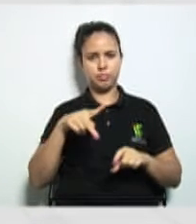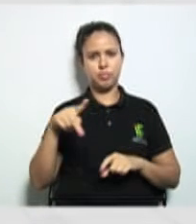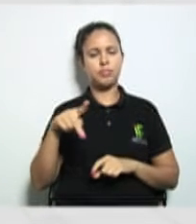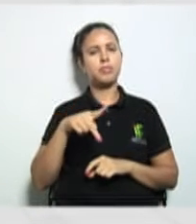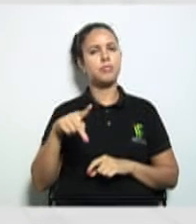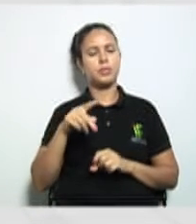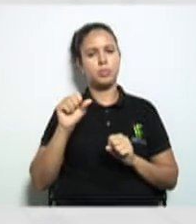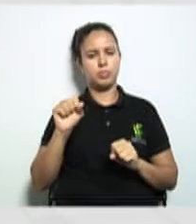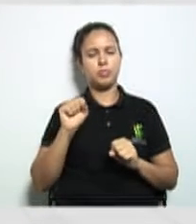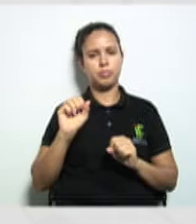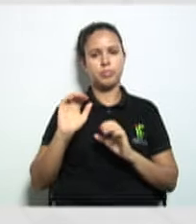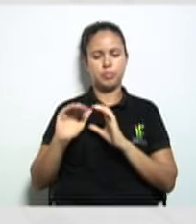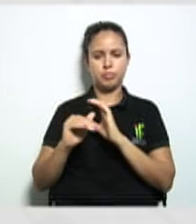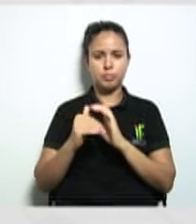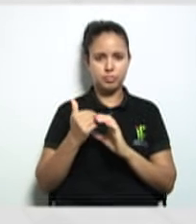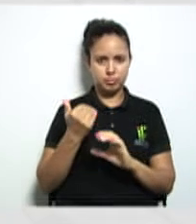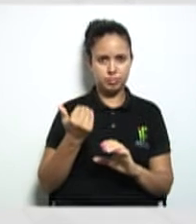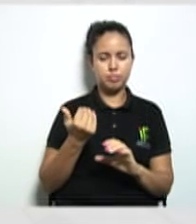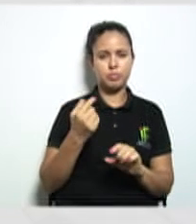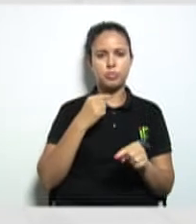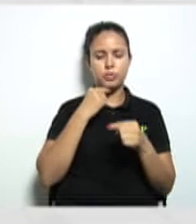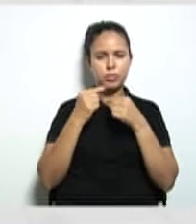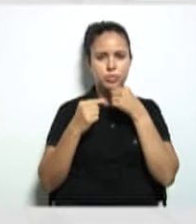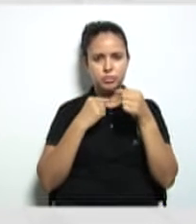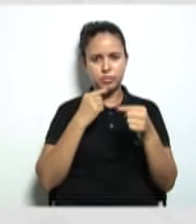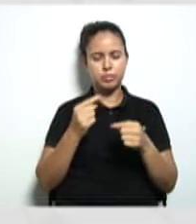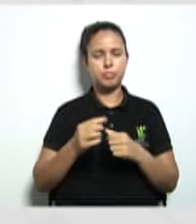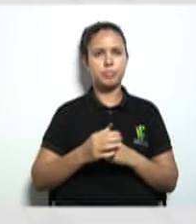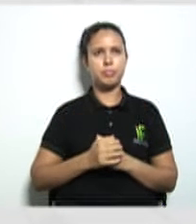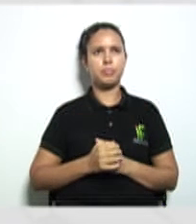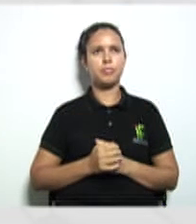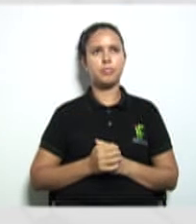marisete.marta@ifro.edu.br, né? E o meu é